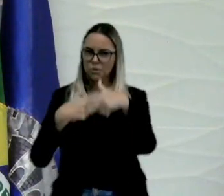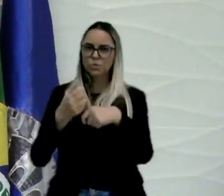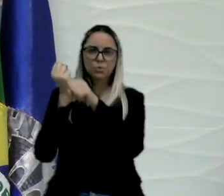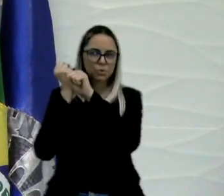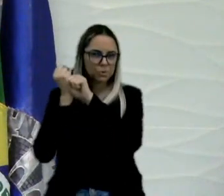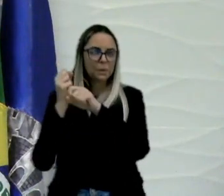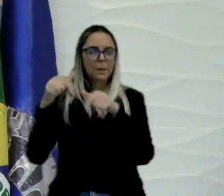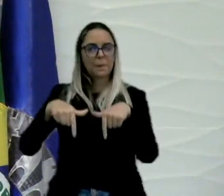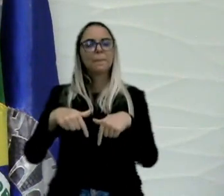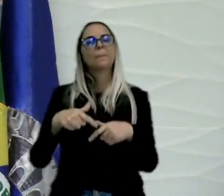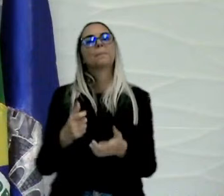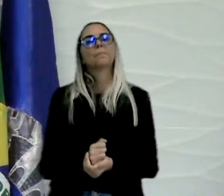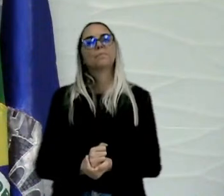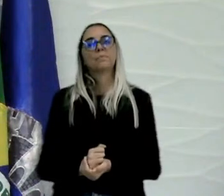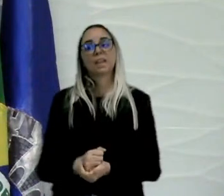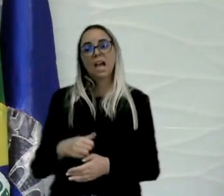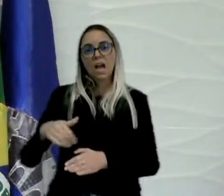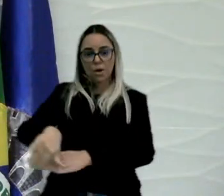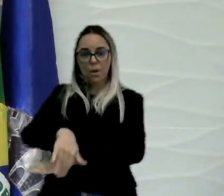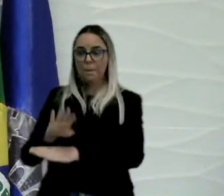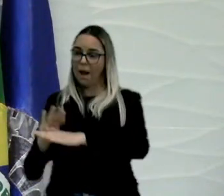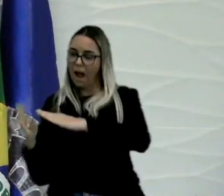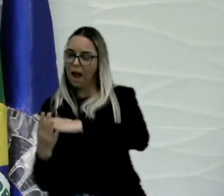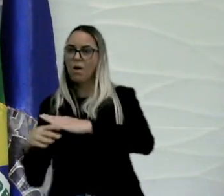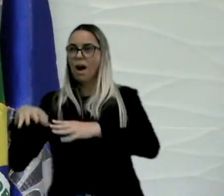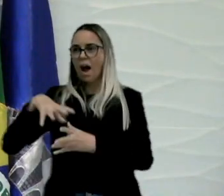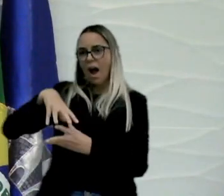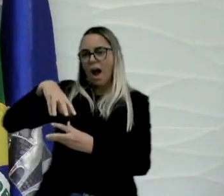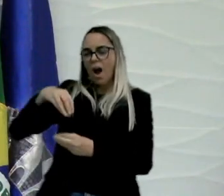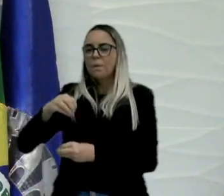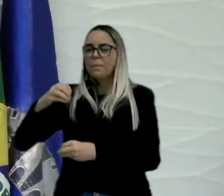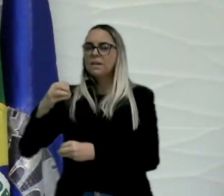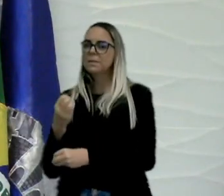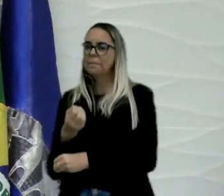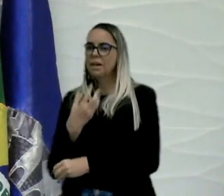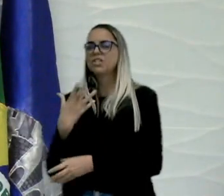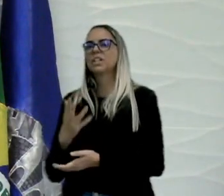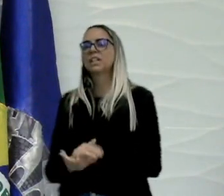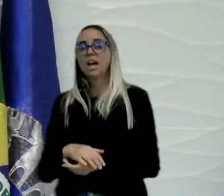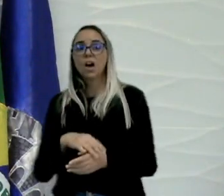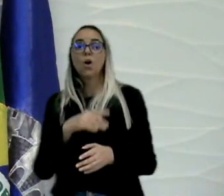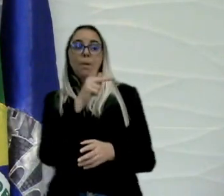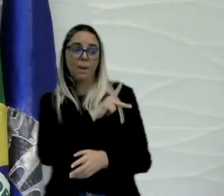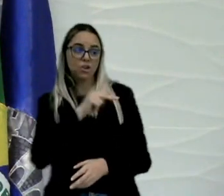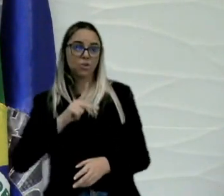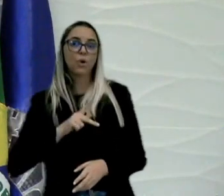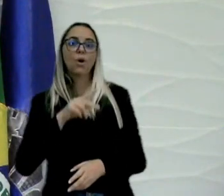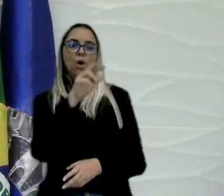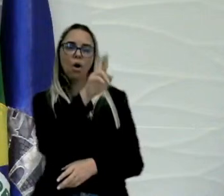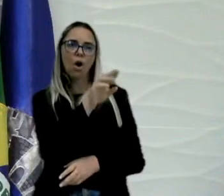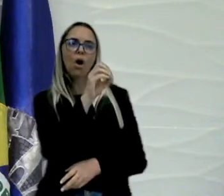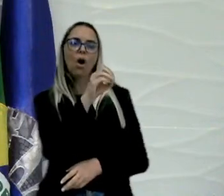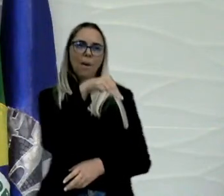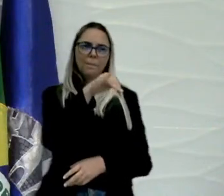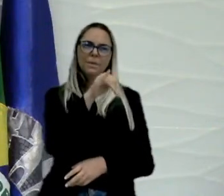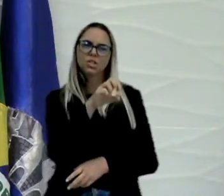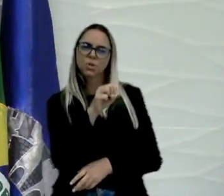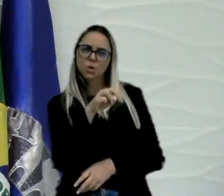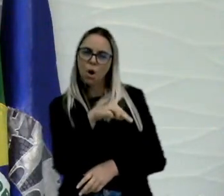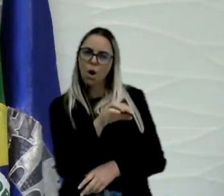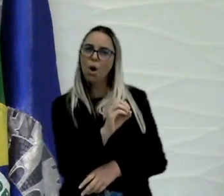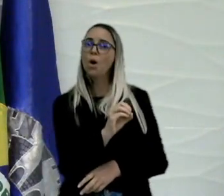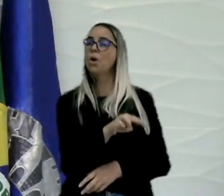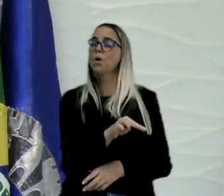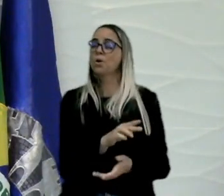benditas saudar todos que fazem a igreja na pessoa do pastor mos que Deus possa estar os abençoando e usando cada vez